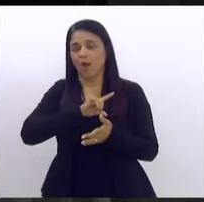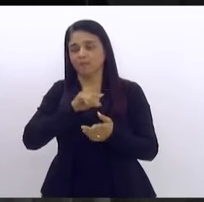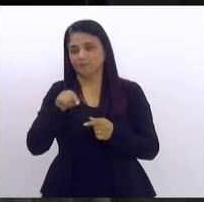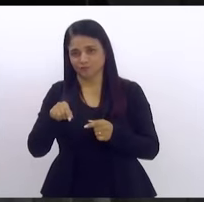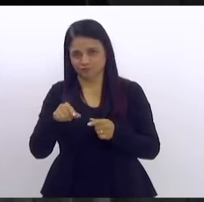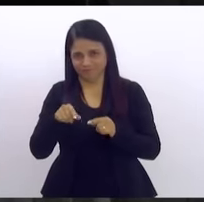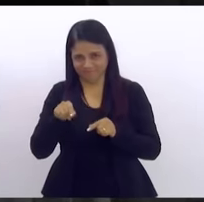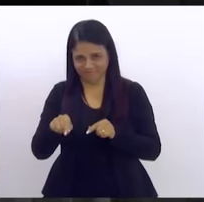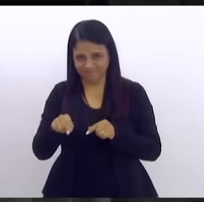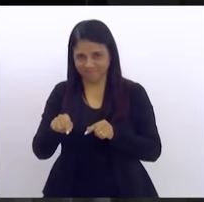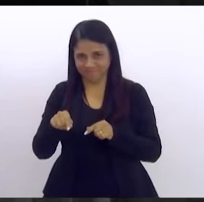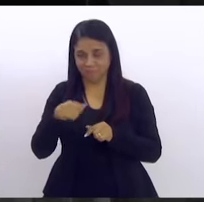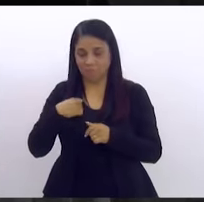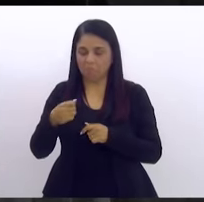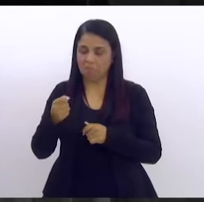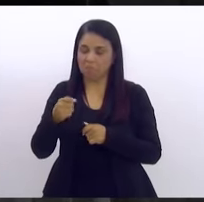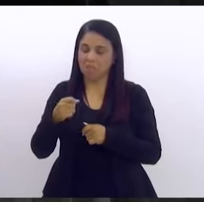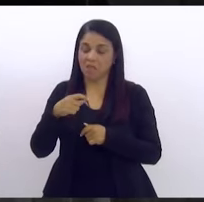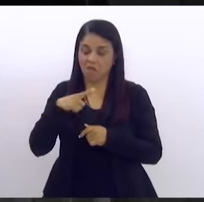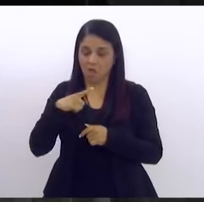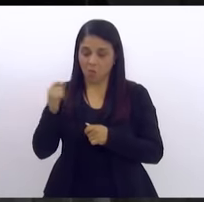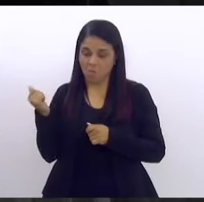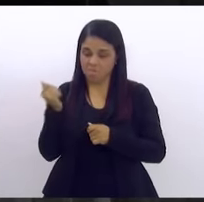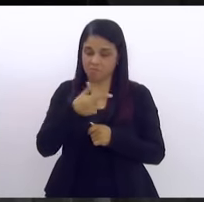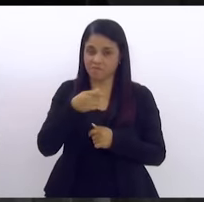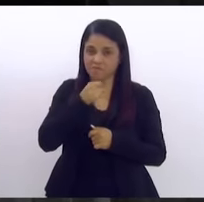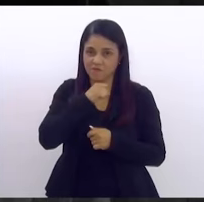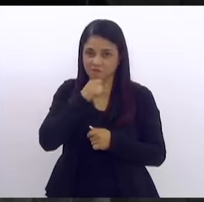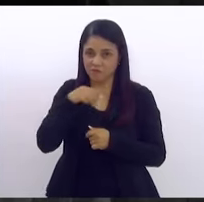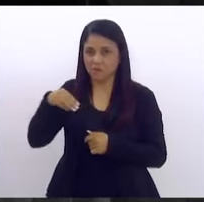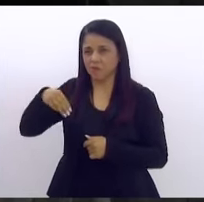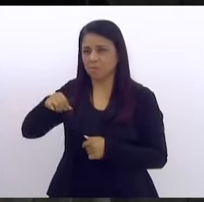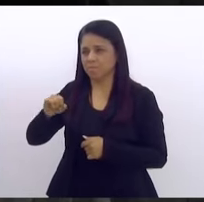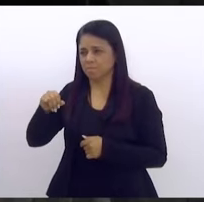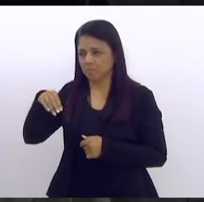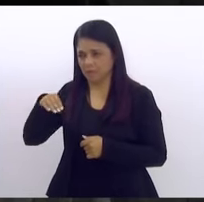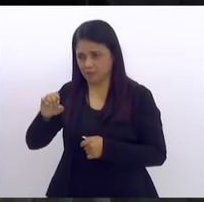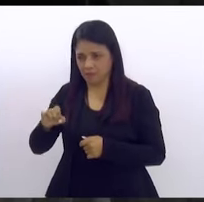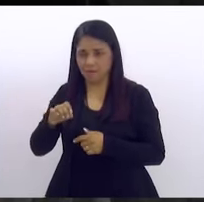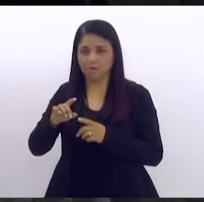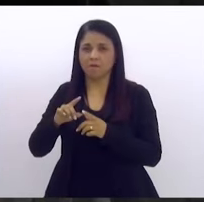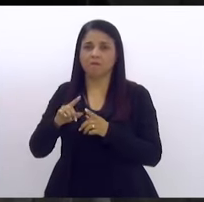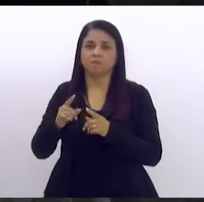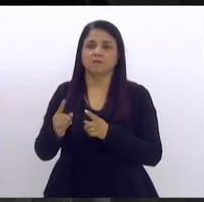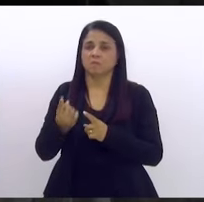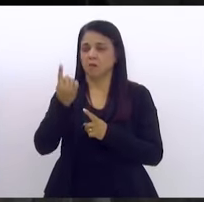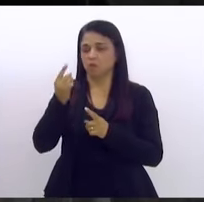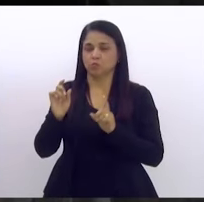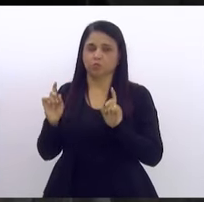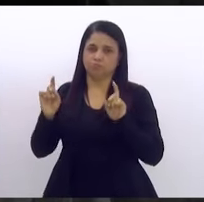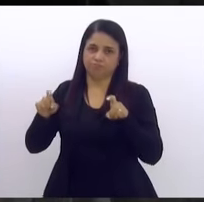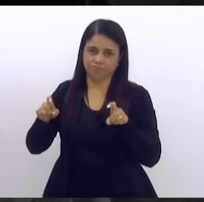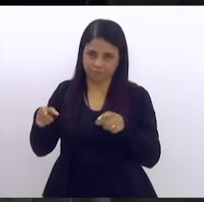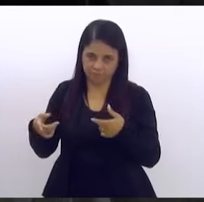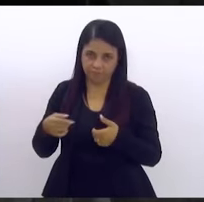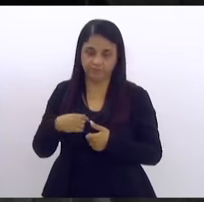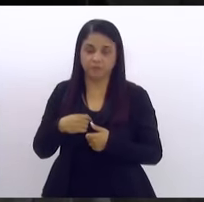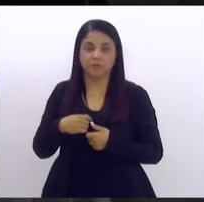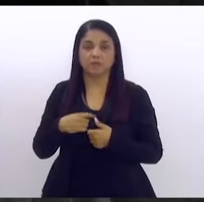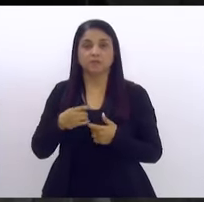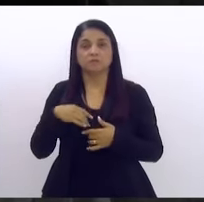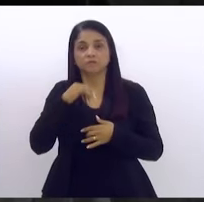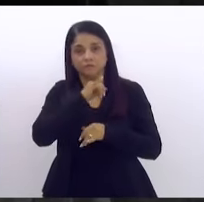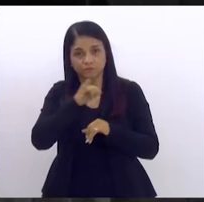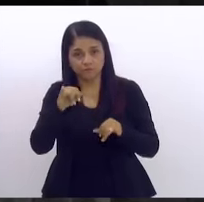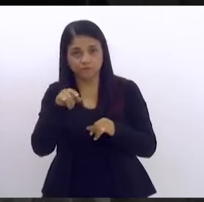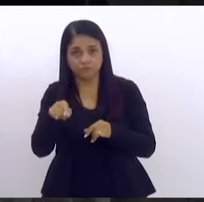Luiz Paulo. Aqui só o Mink, que está aqui, que tem um mandato a mais. Então, dizer, presidente,